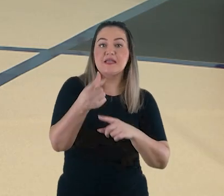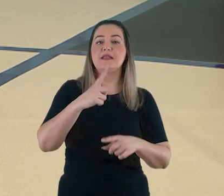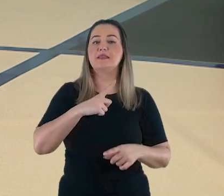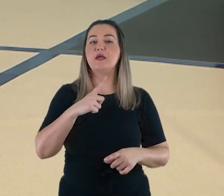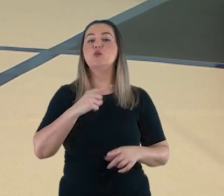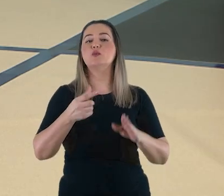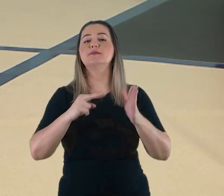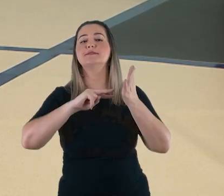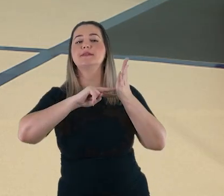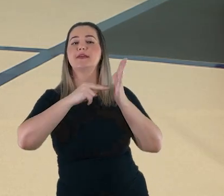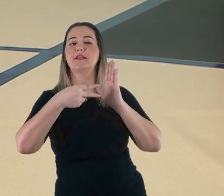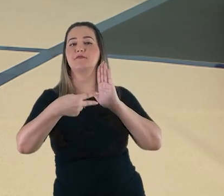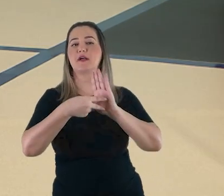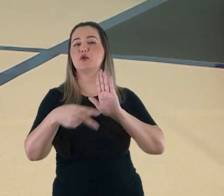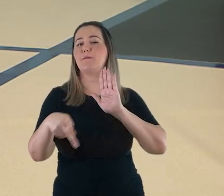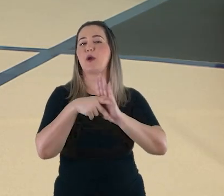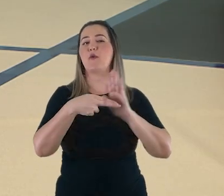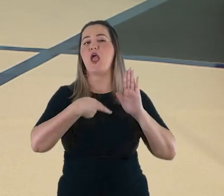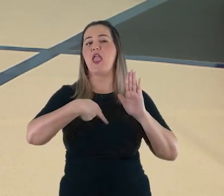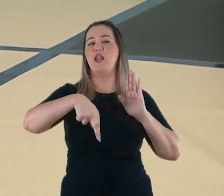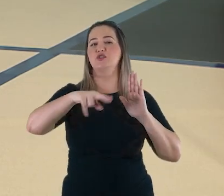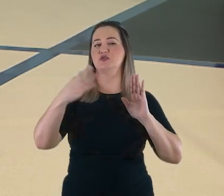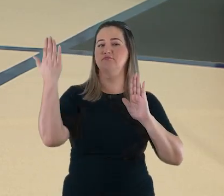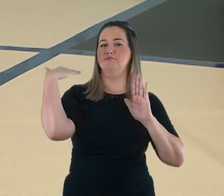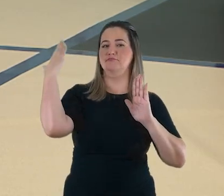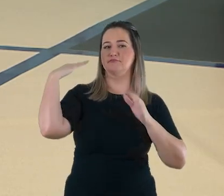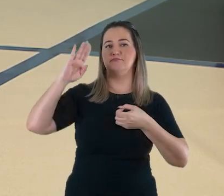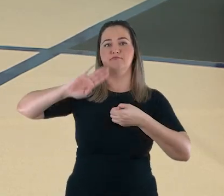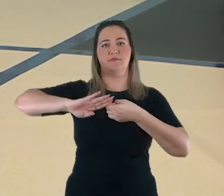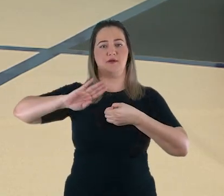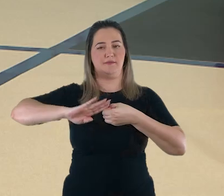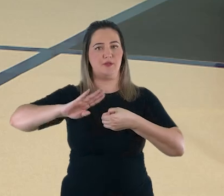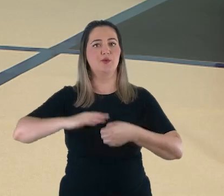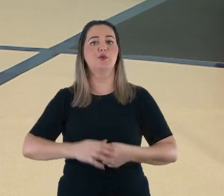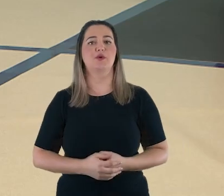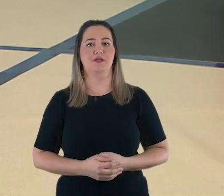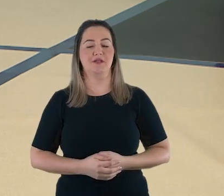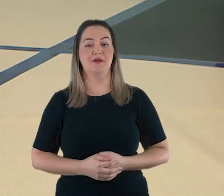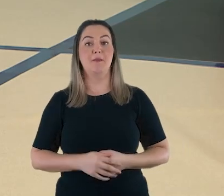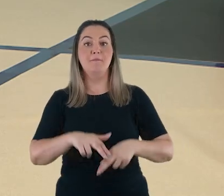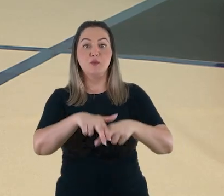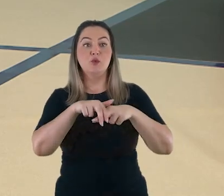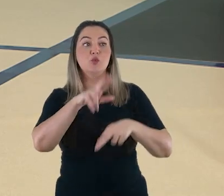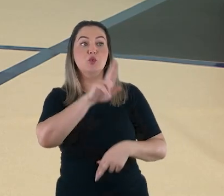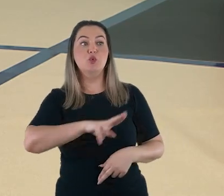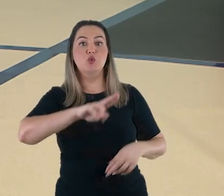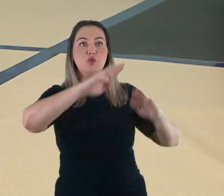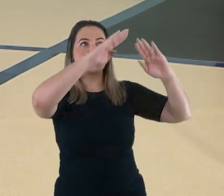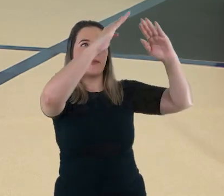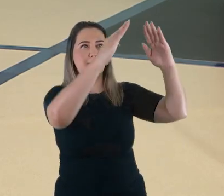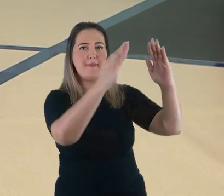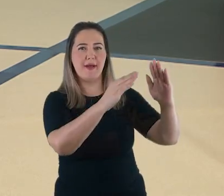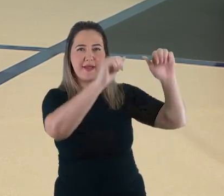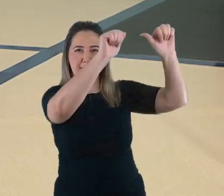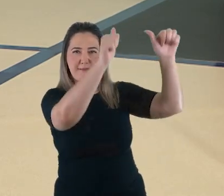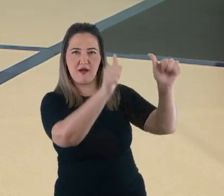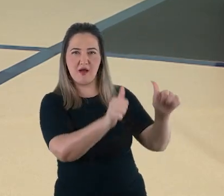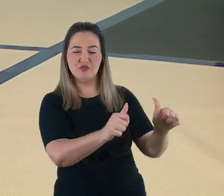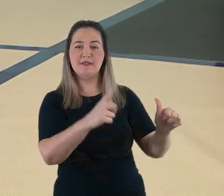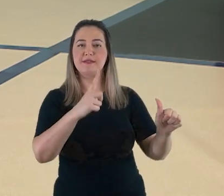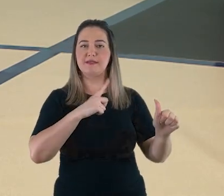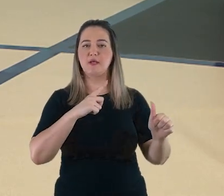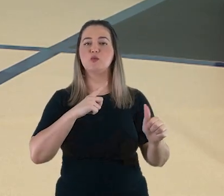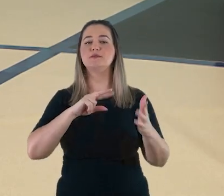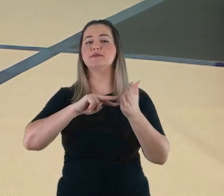místico especial para a Babilônia, e usá-lo como base desta imagem de Nabucodonosor teria um sentido ético e espiritual